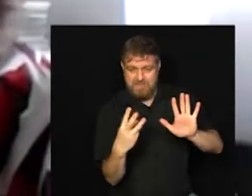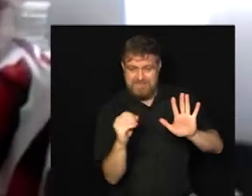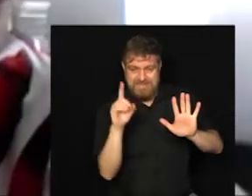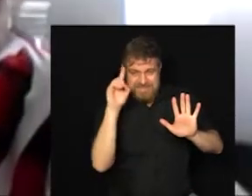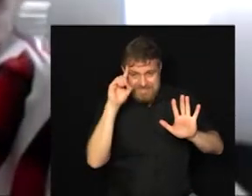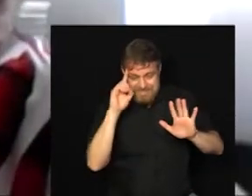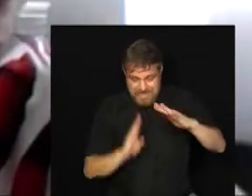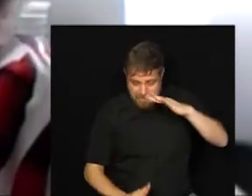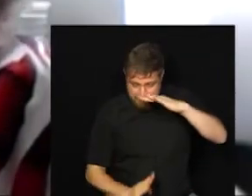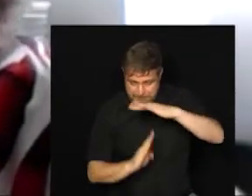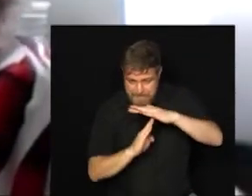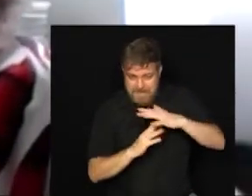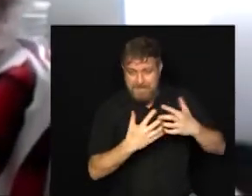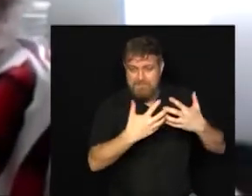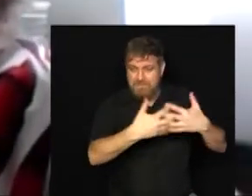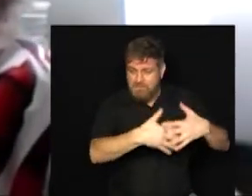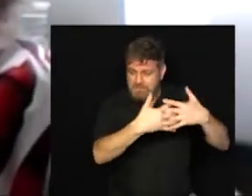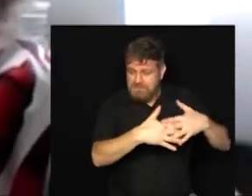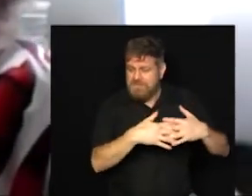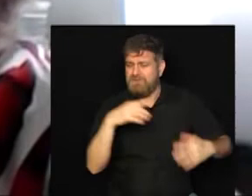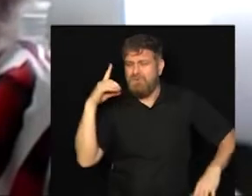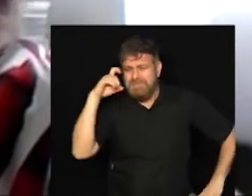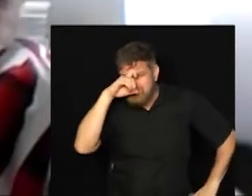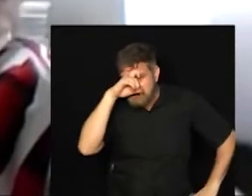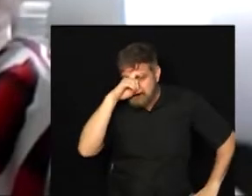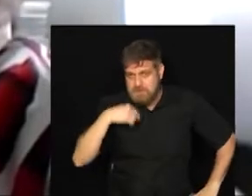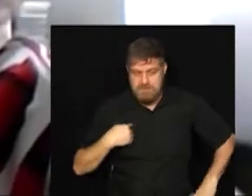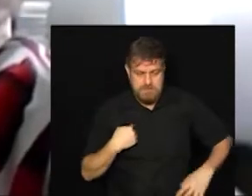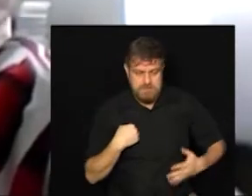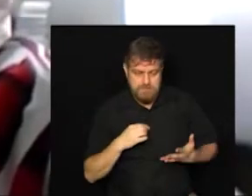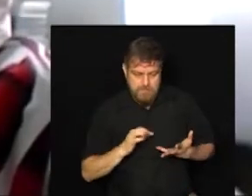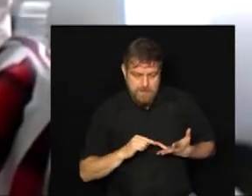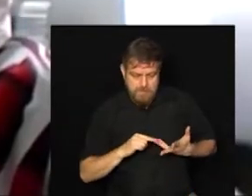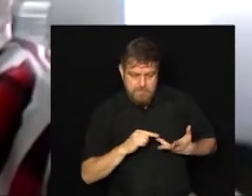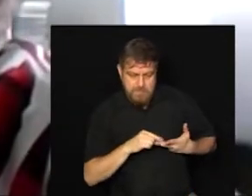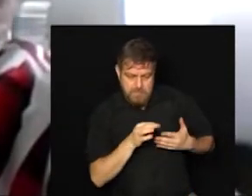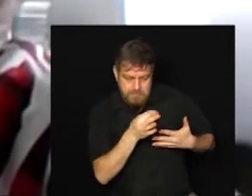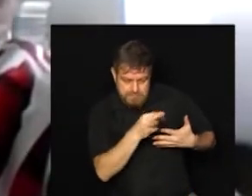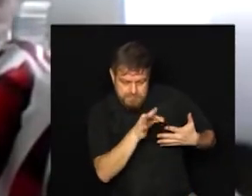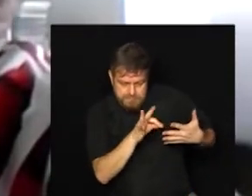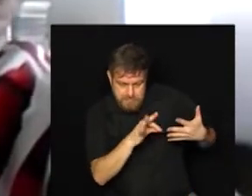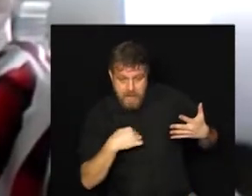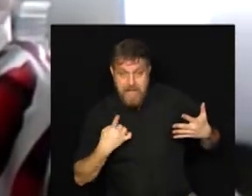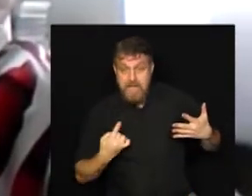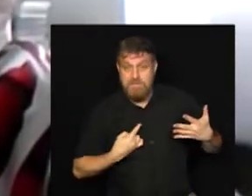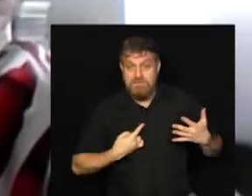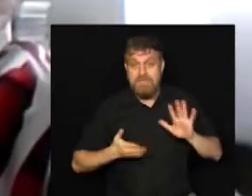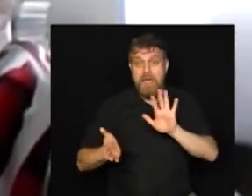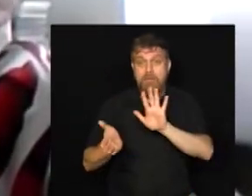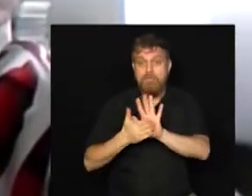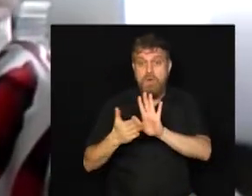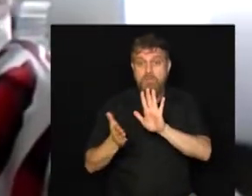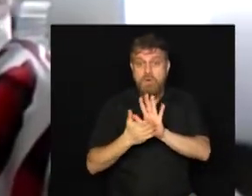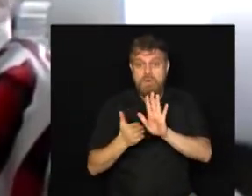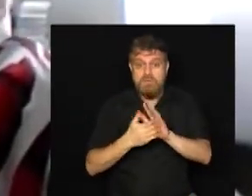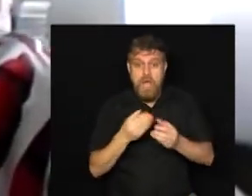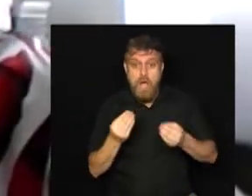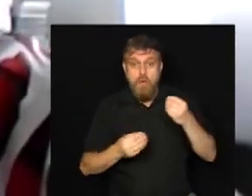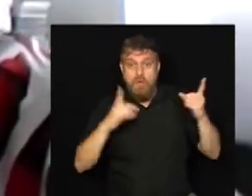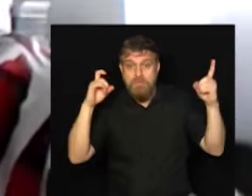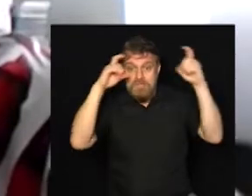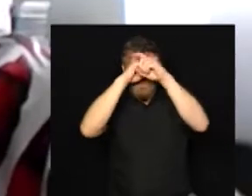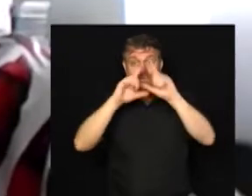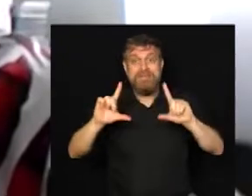dias. Detectando essas dificuldades, nós vamos fazer propostas para melhorar essas